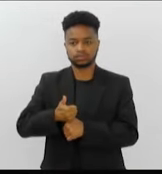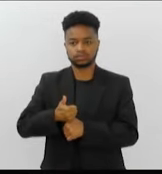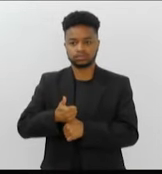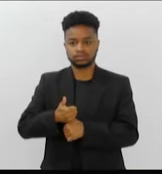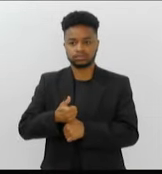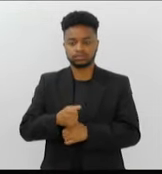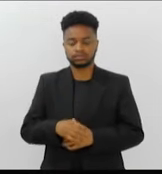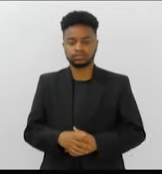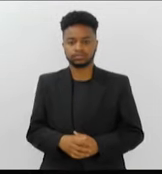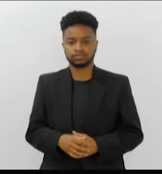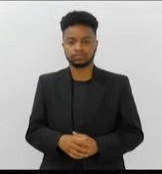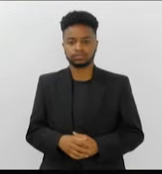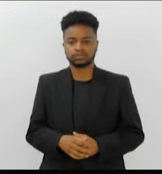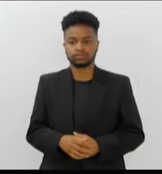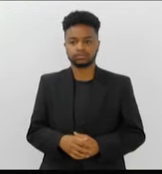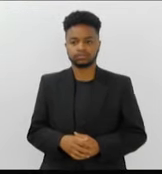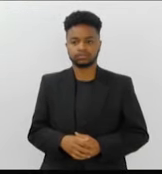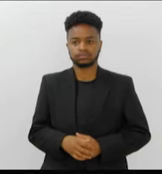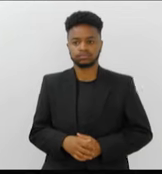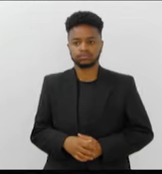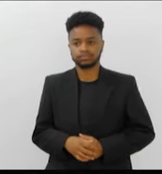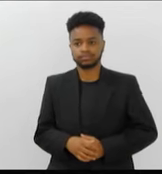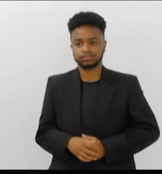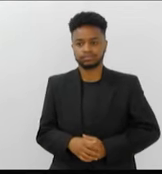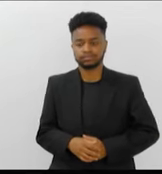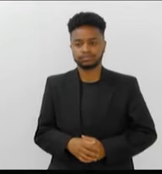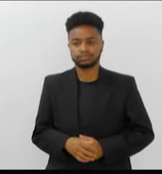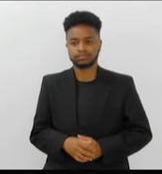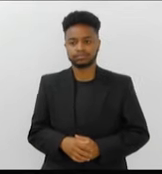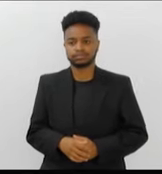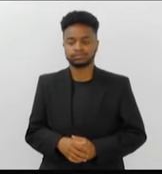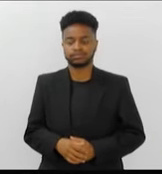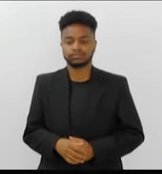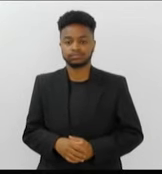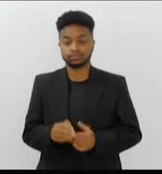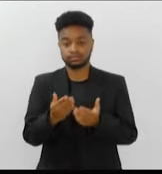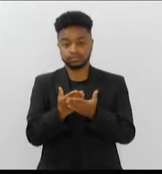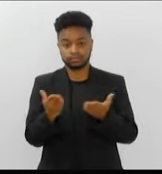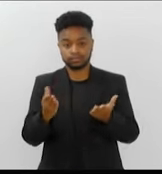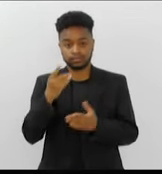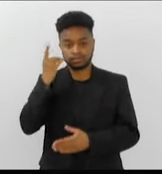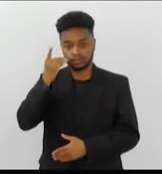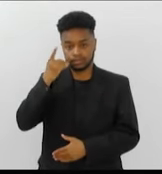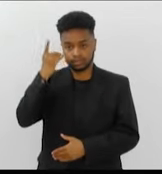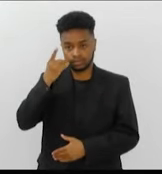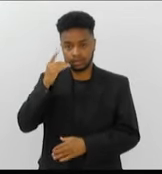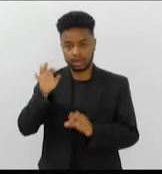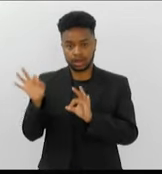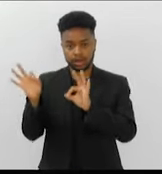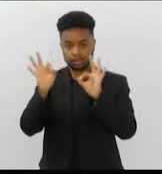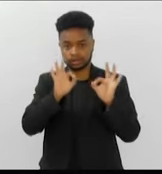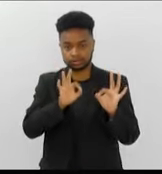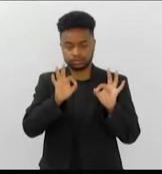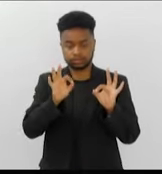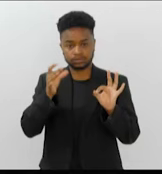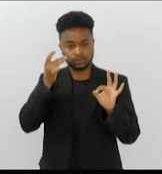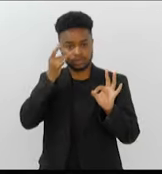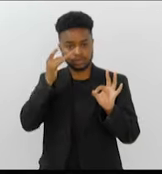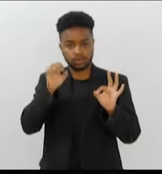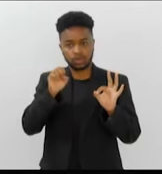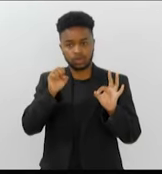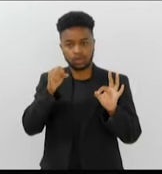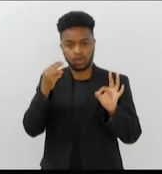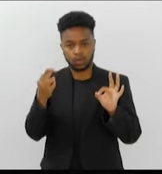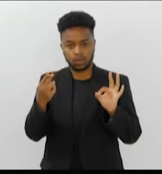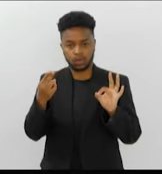nesse exato momento. Senhor presidente, senhoras e senhores deputados que nos assistem de forma